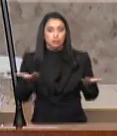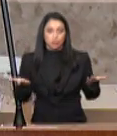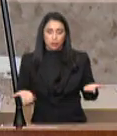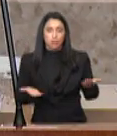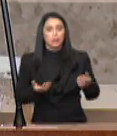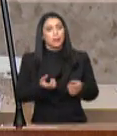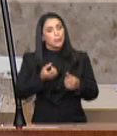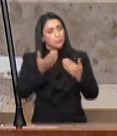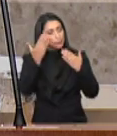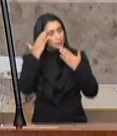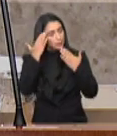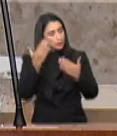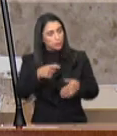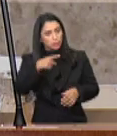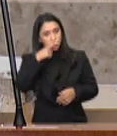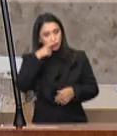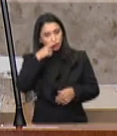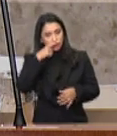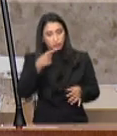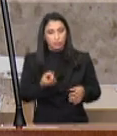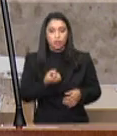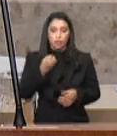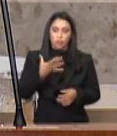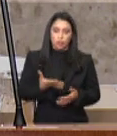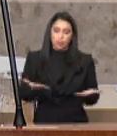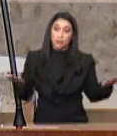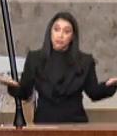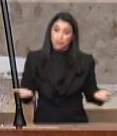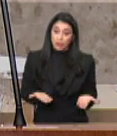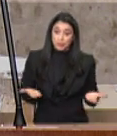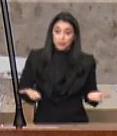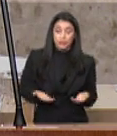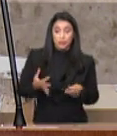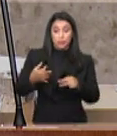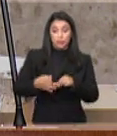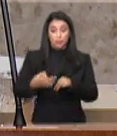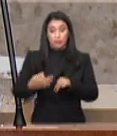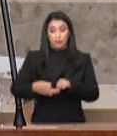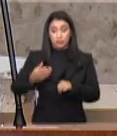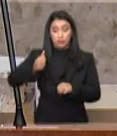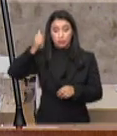ouvi-lo. Na verdade, o ministro Alexandre de Moraes